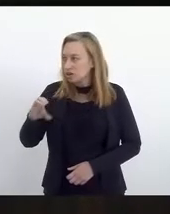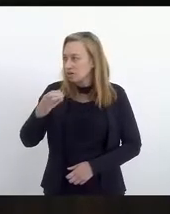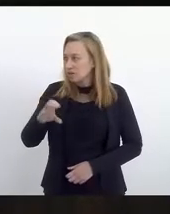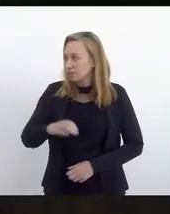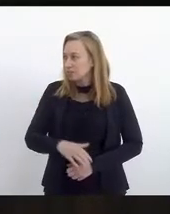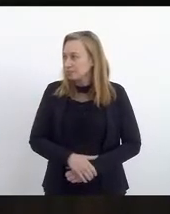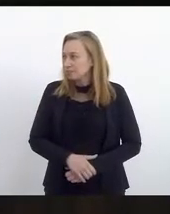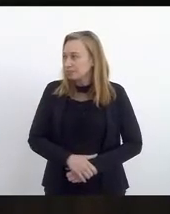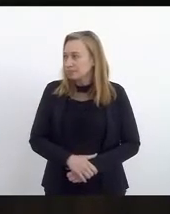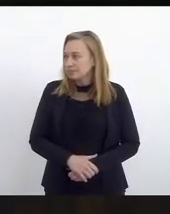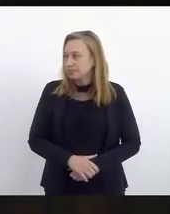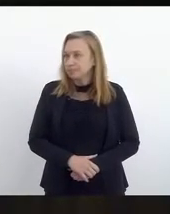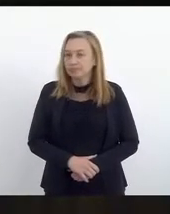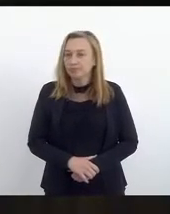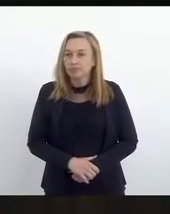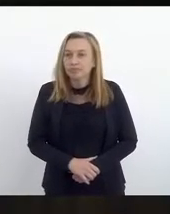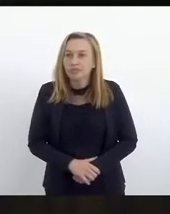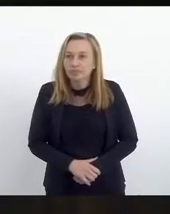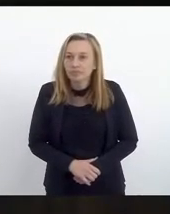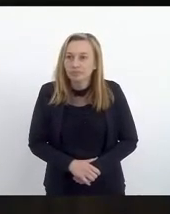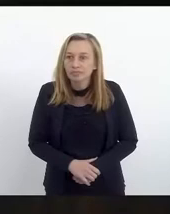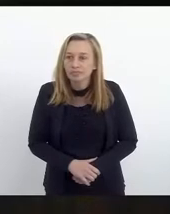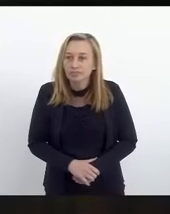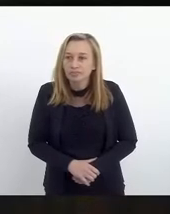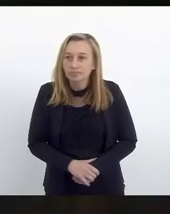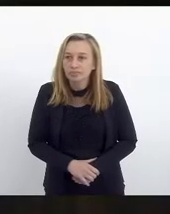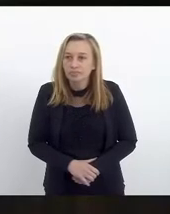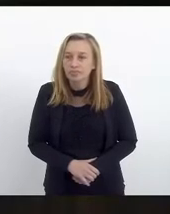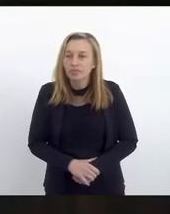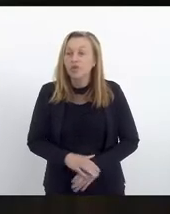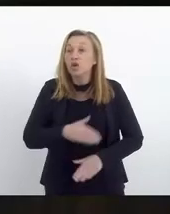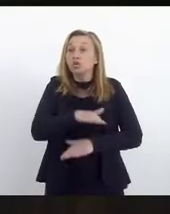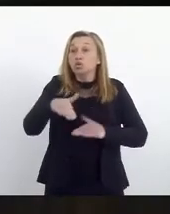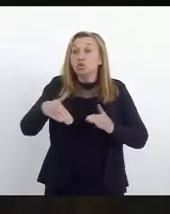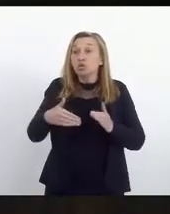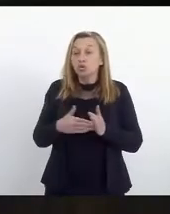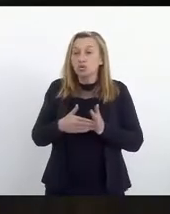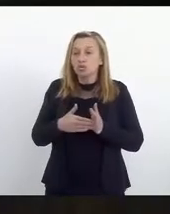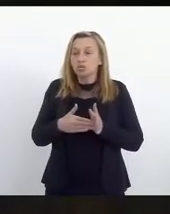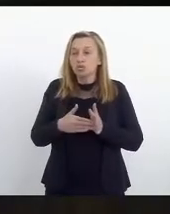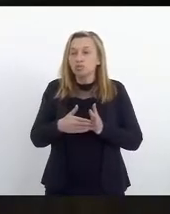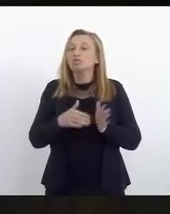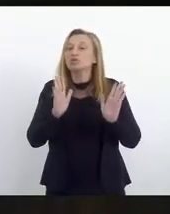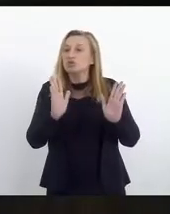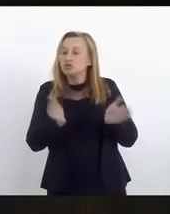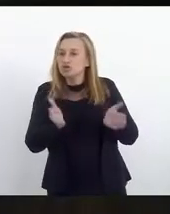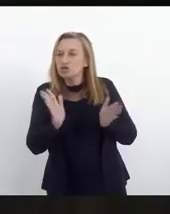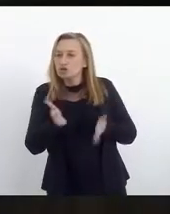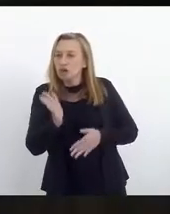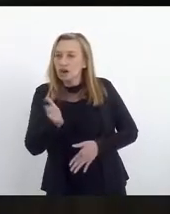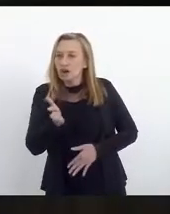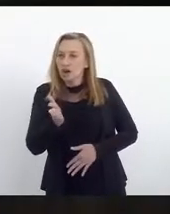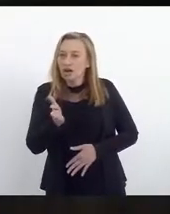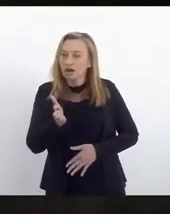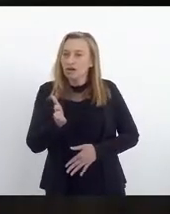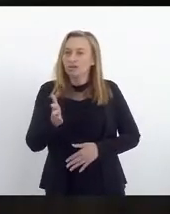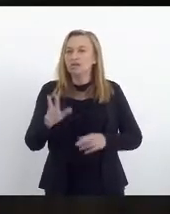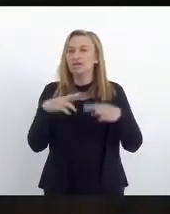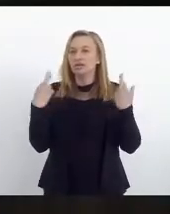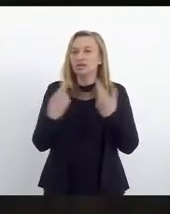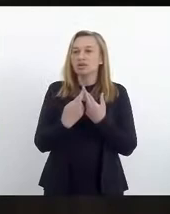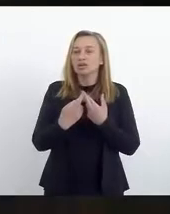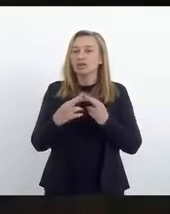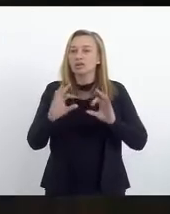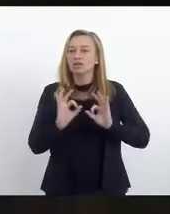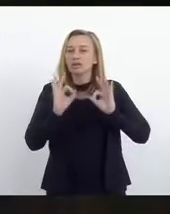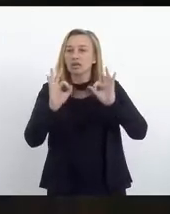e todas, Bebeto, todos e todas que estão aí já conosco nessa sessão. Sessão